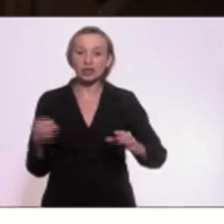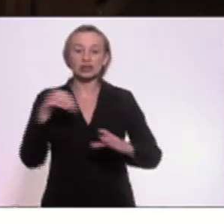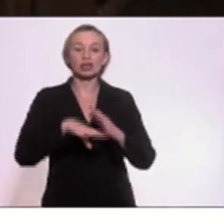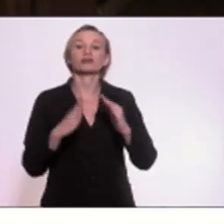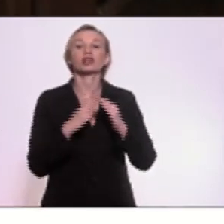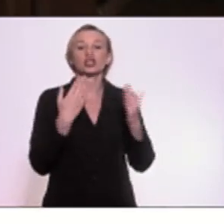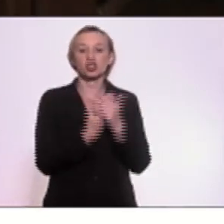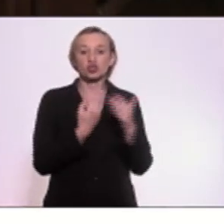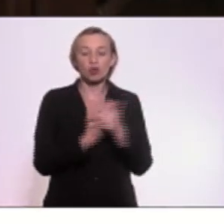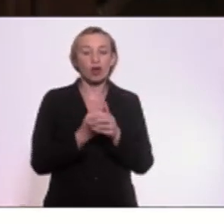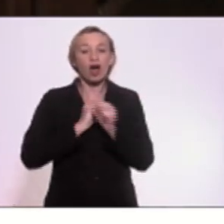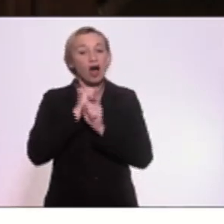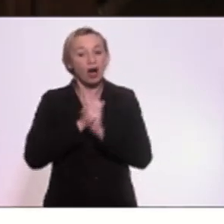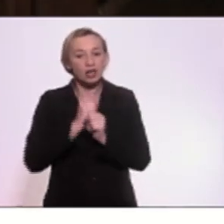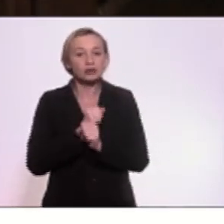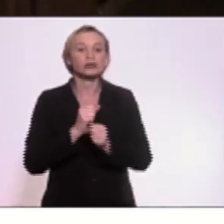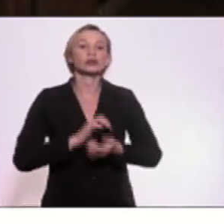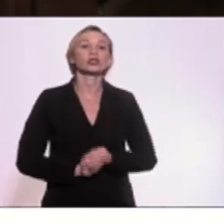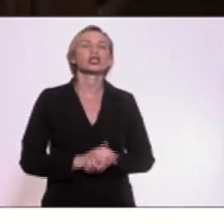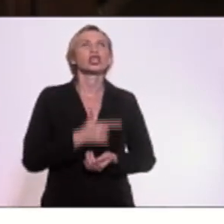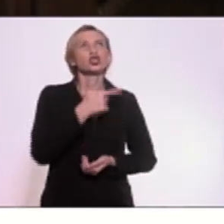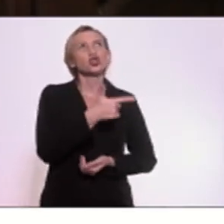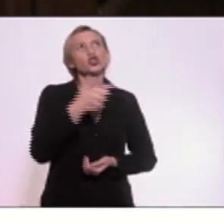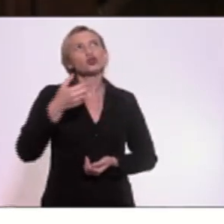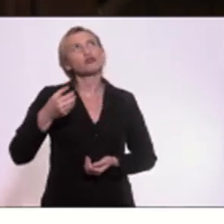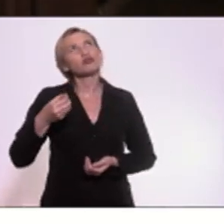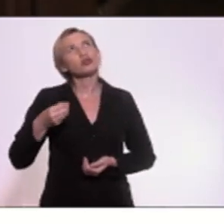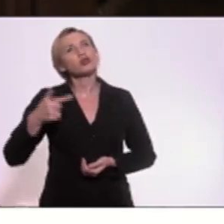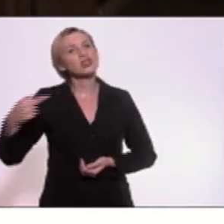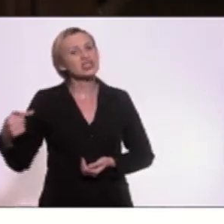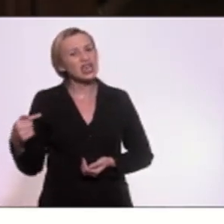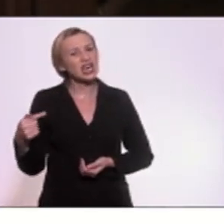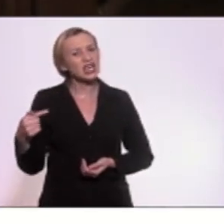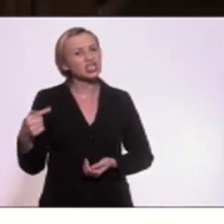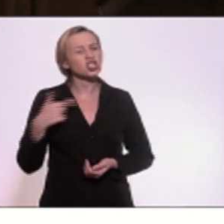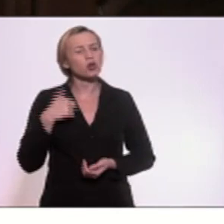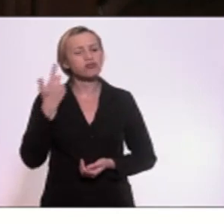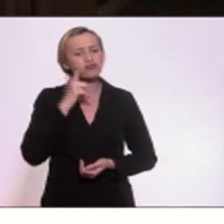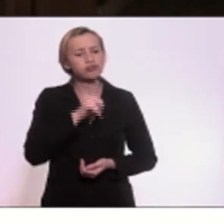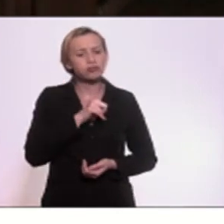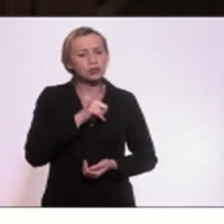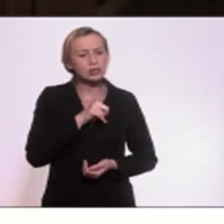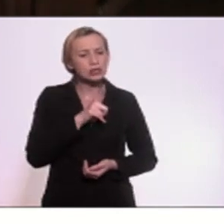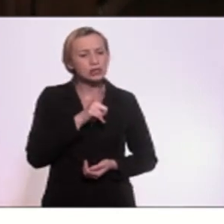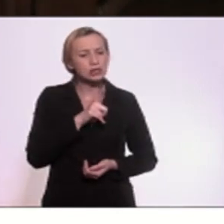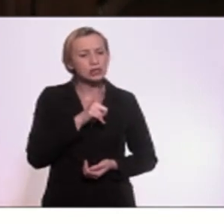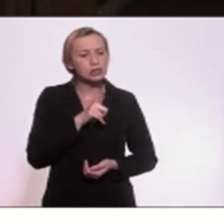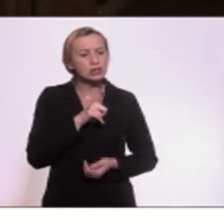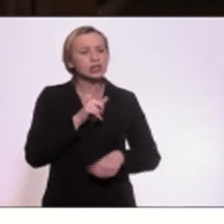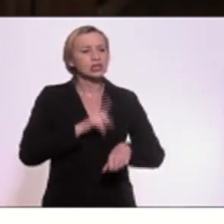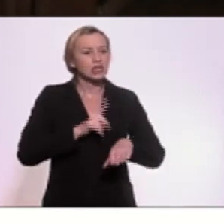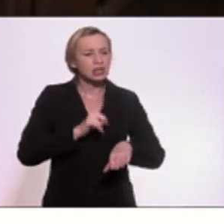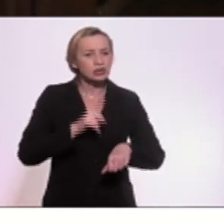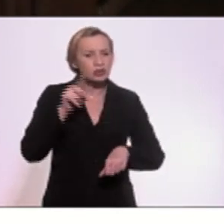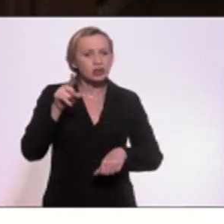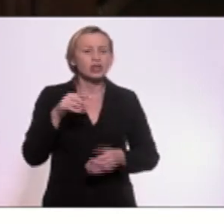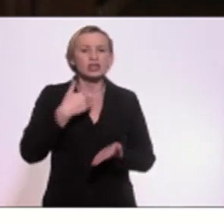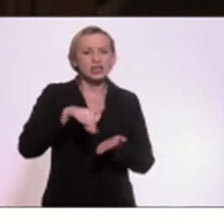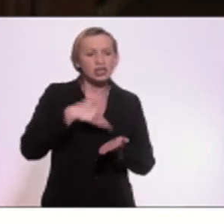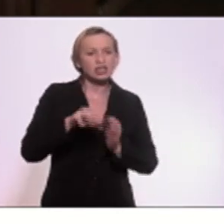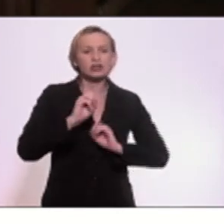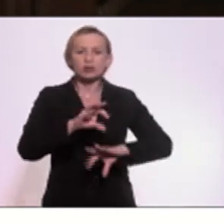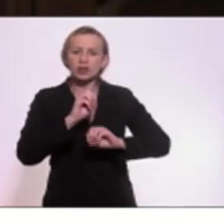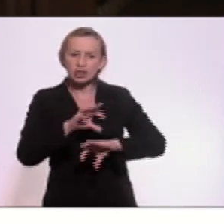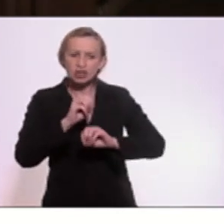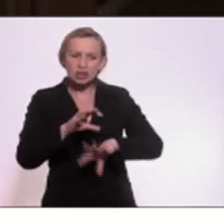muitos anos, há muitos anos. Em 2007, eu consegui, à época com o secretário de Educação do